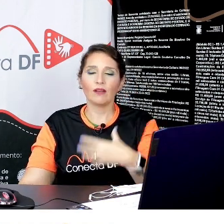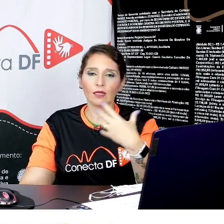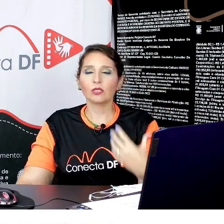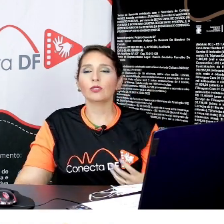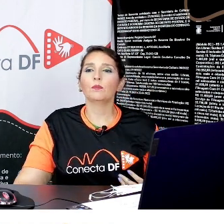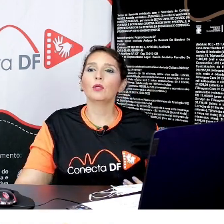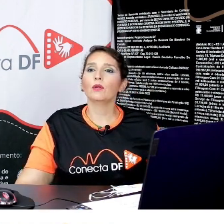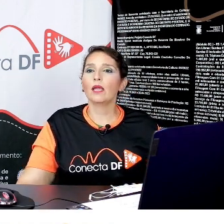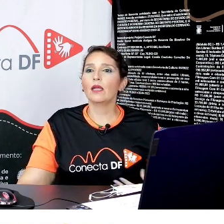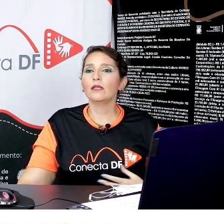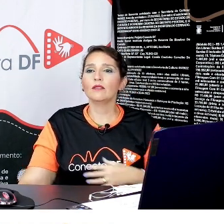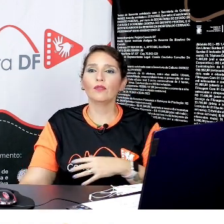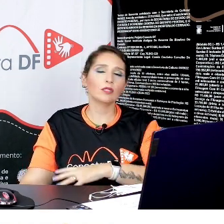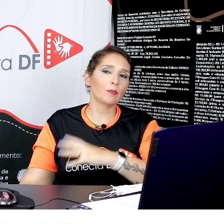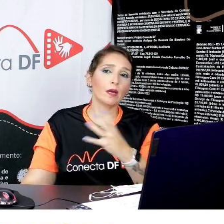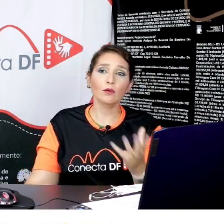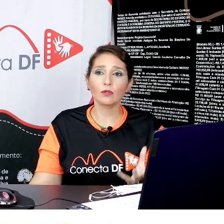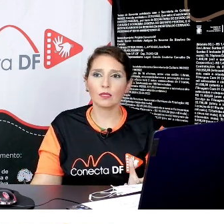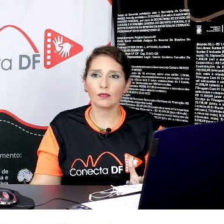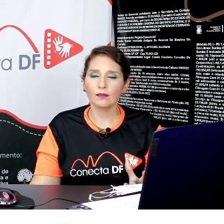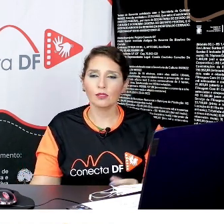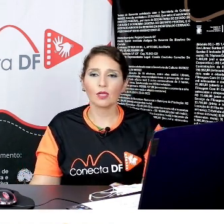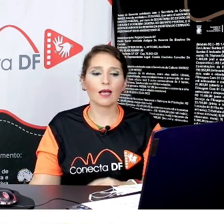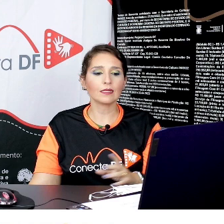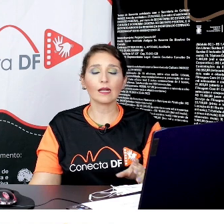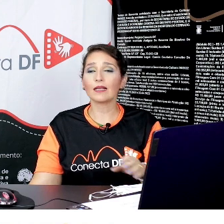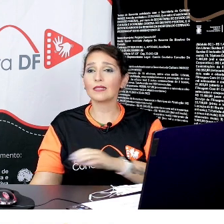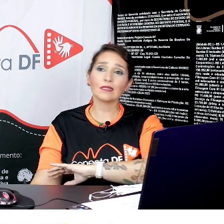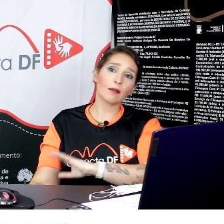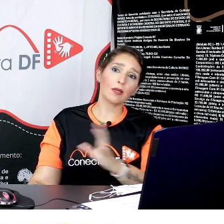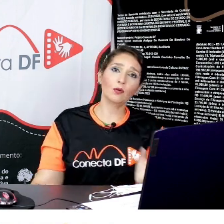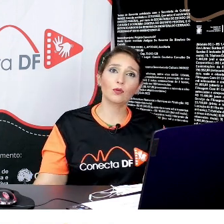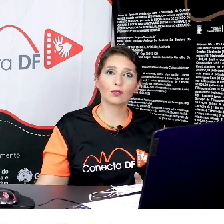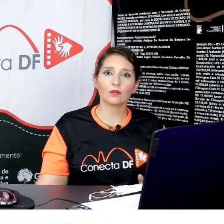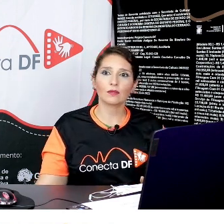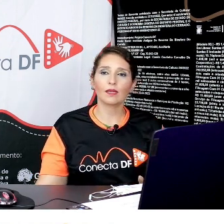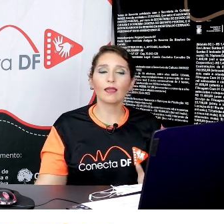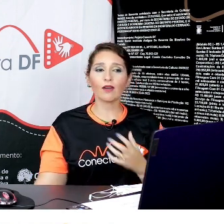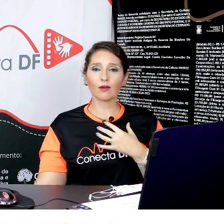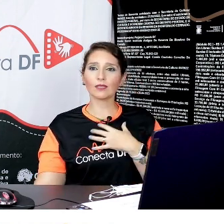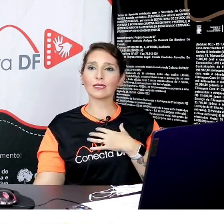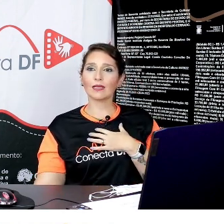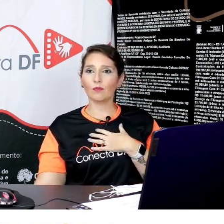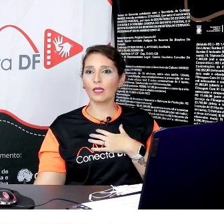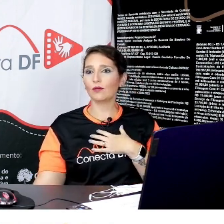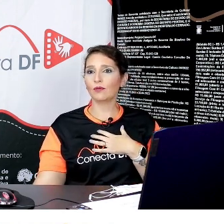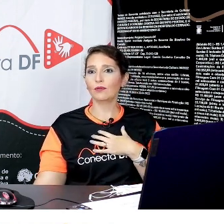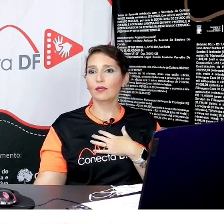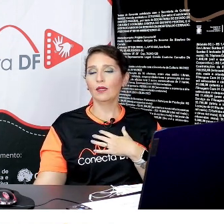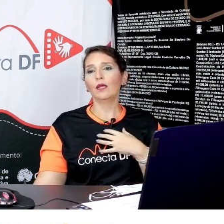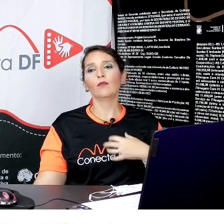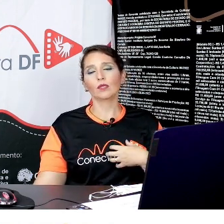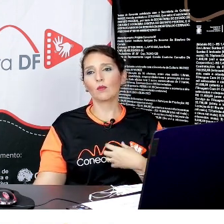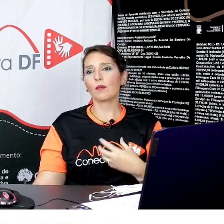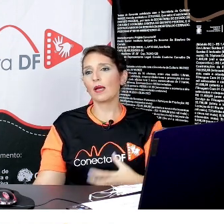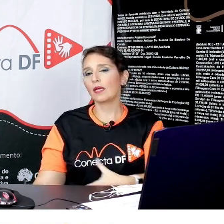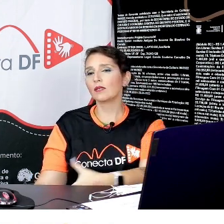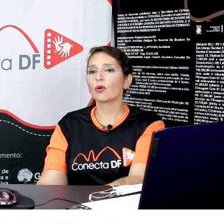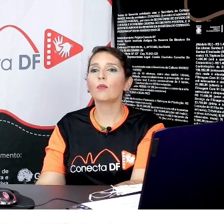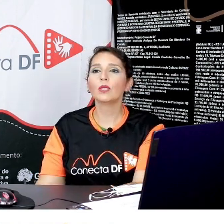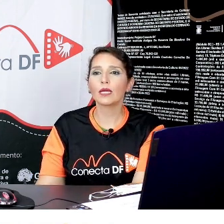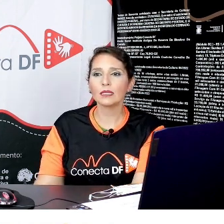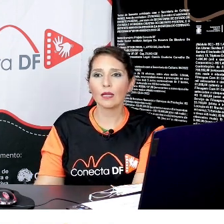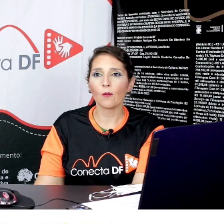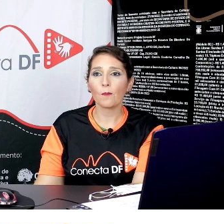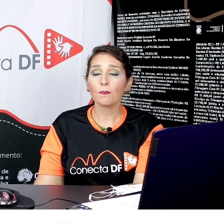brasileira, falante de português, fosse para a Rússia, chegasse lá sem saber russo. O que vai acontecer comigo? Eu vou ter uma barreira